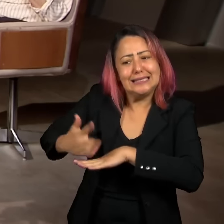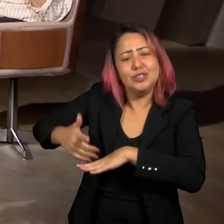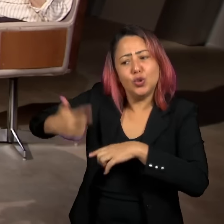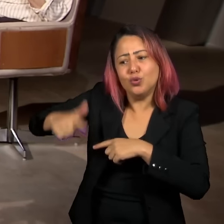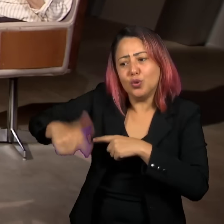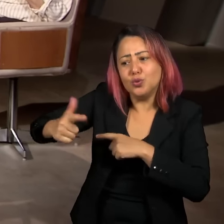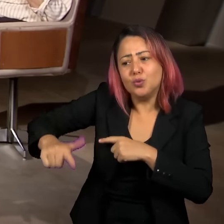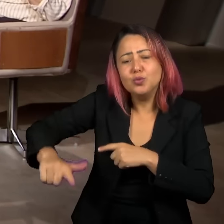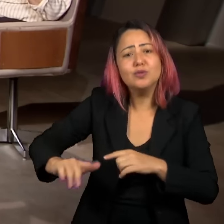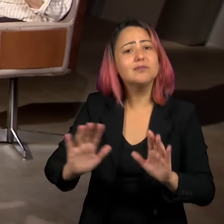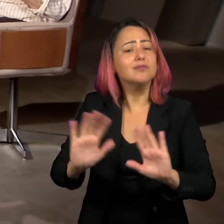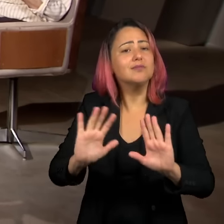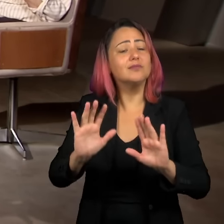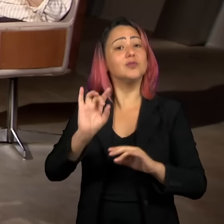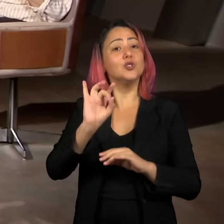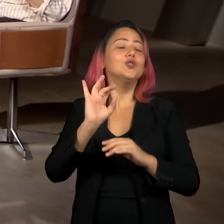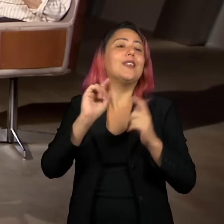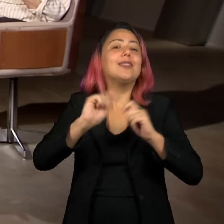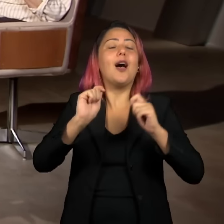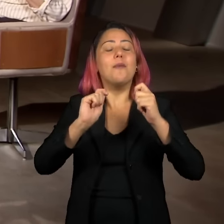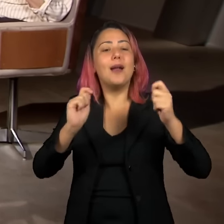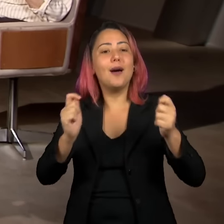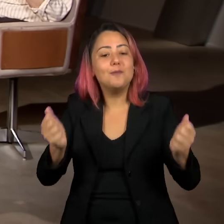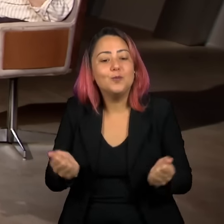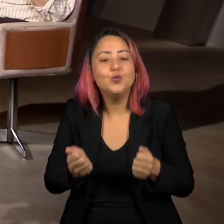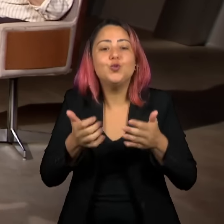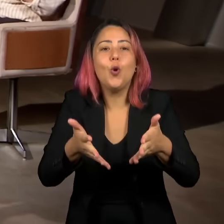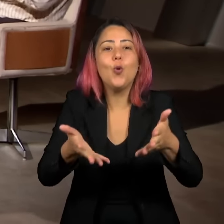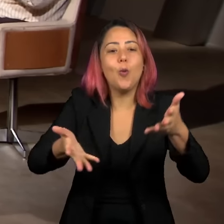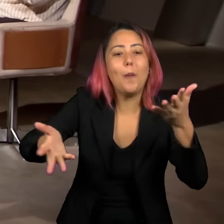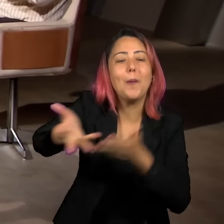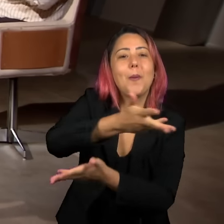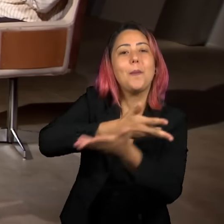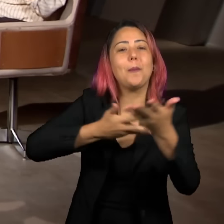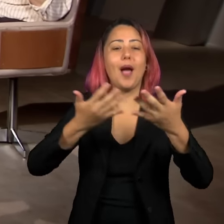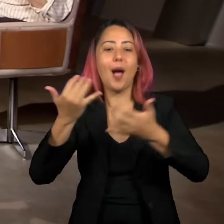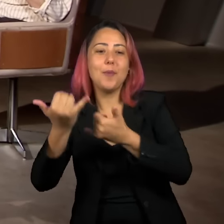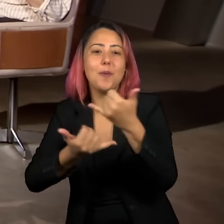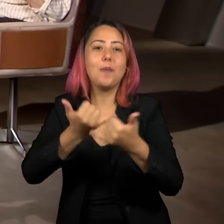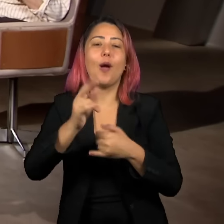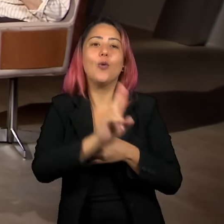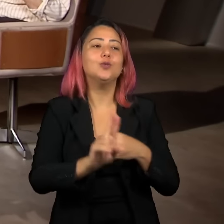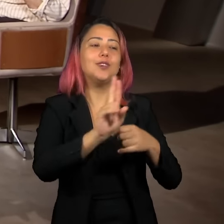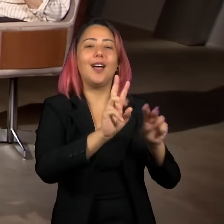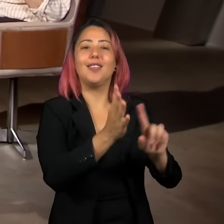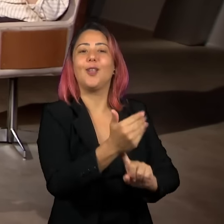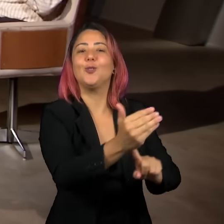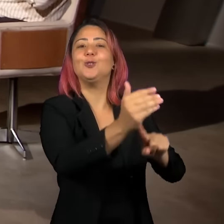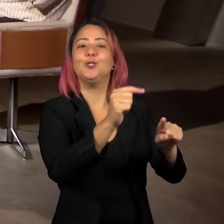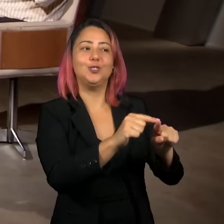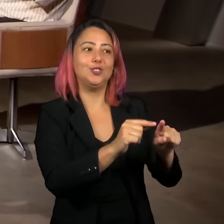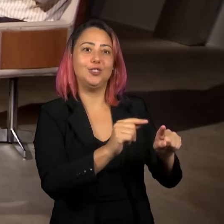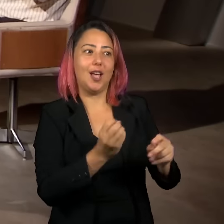você começa a entender brincar porque você pode brincar com né com essa simul que a gente tem aí com esses progamas